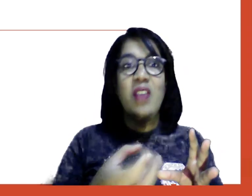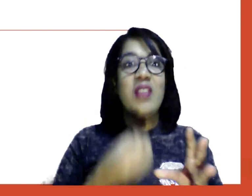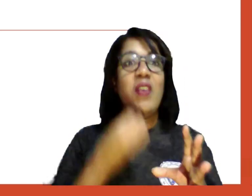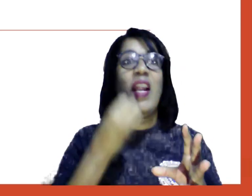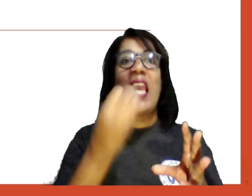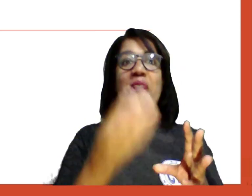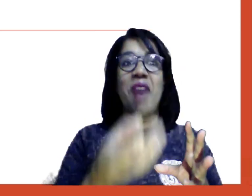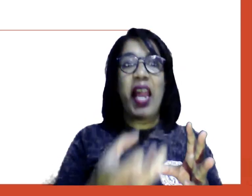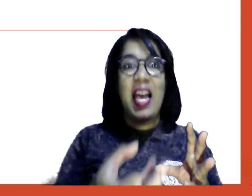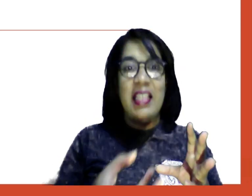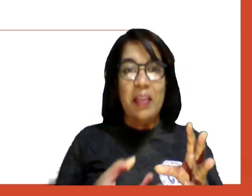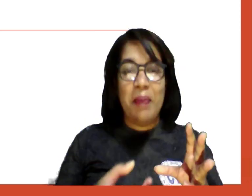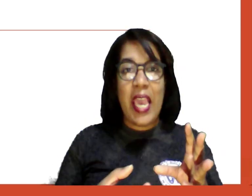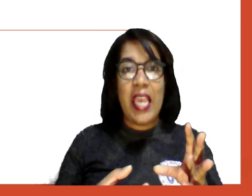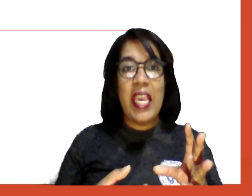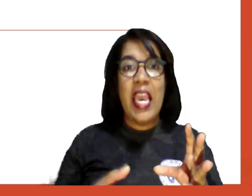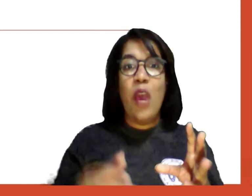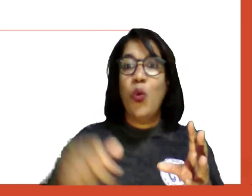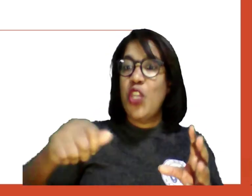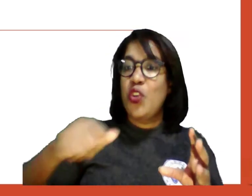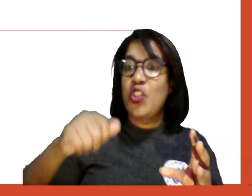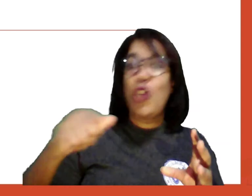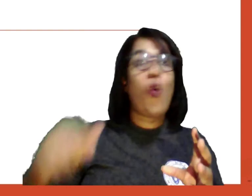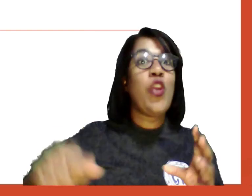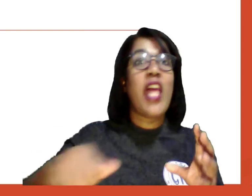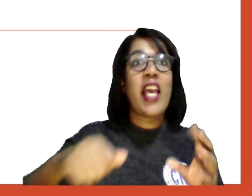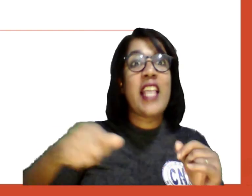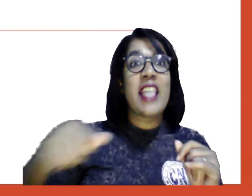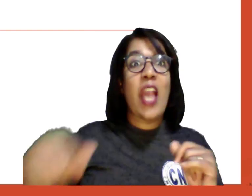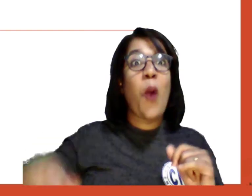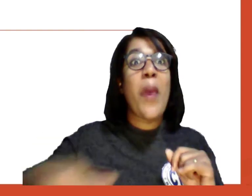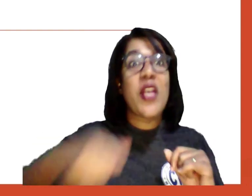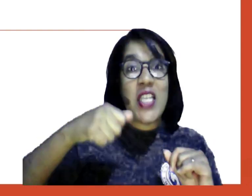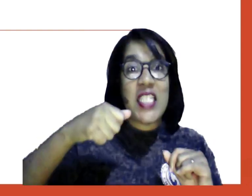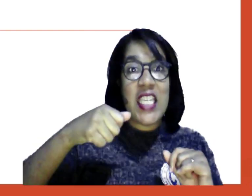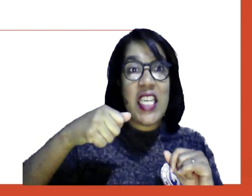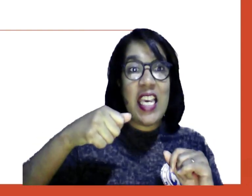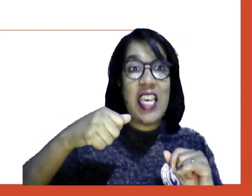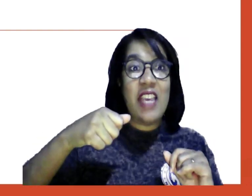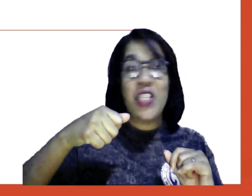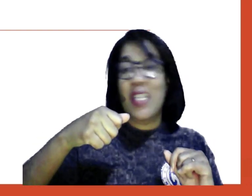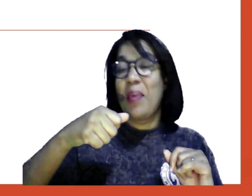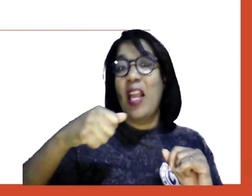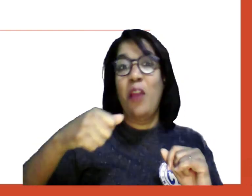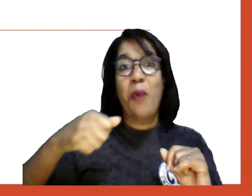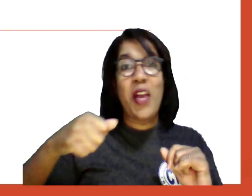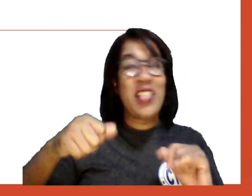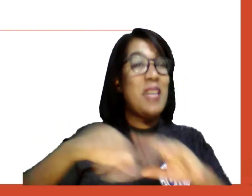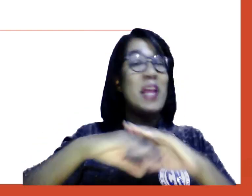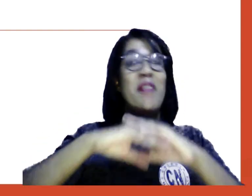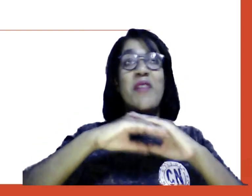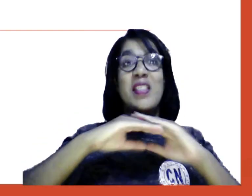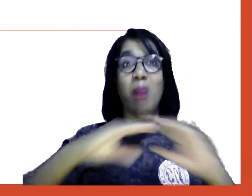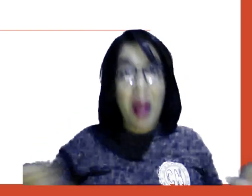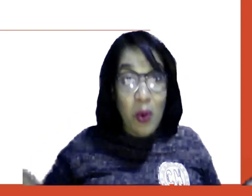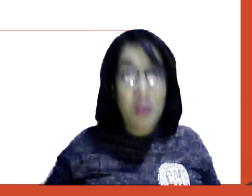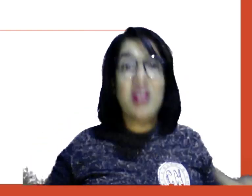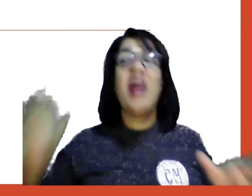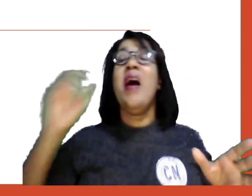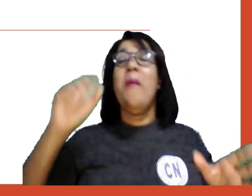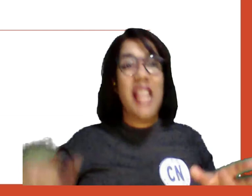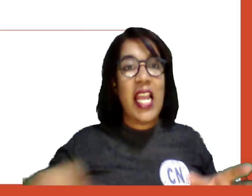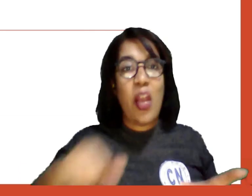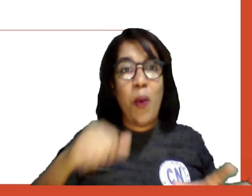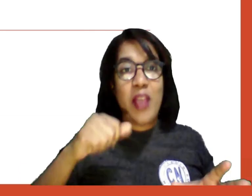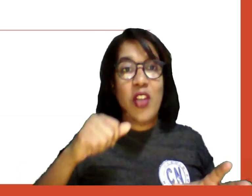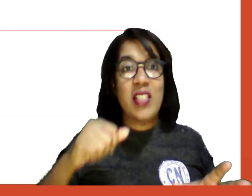gente falando, então ela quer falar também. O jeito de, ou quando a criança quer comer sozinha e você sabe que ela não pode, você sabe que ela vai fazer uma